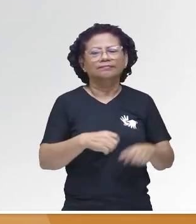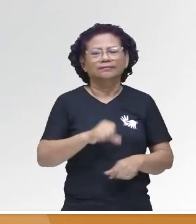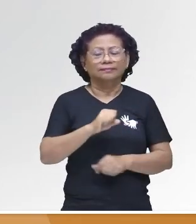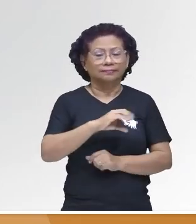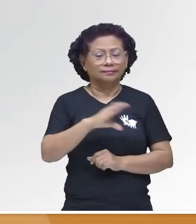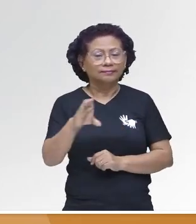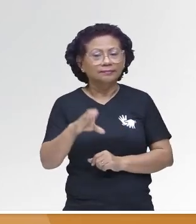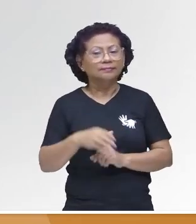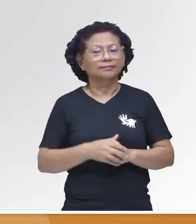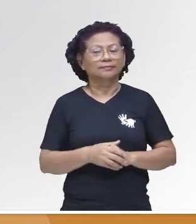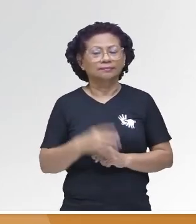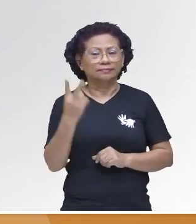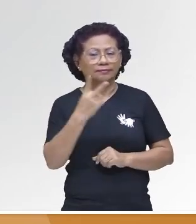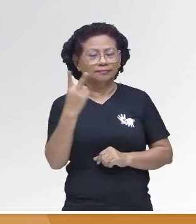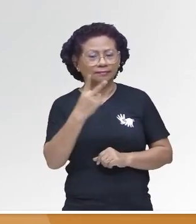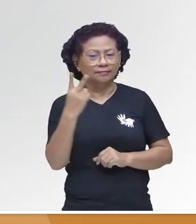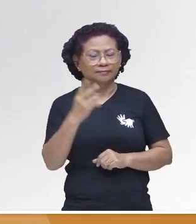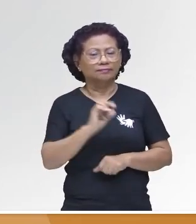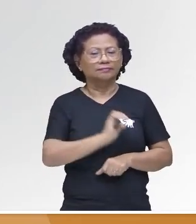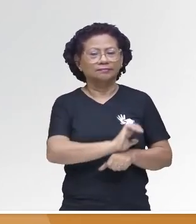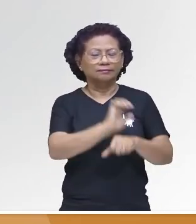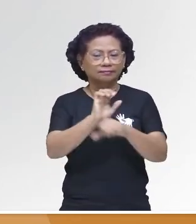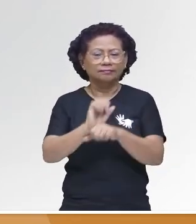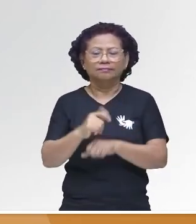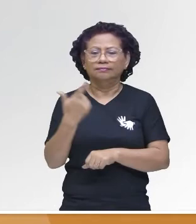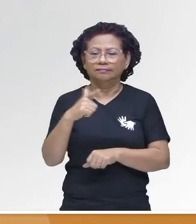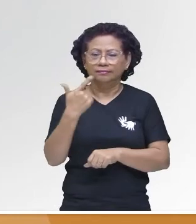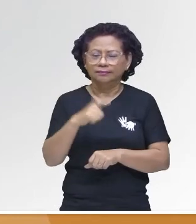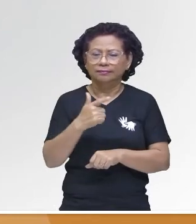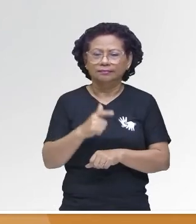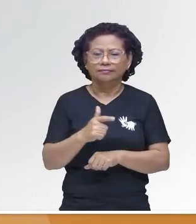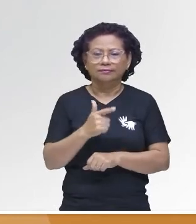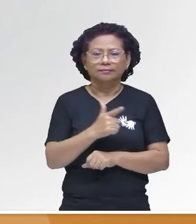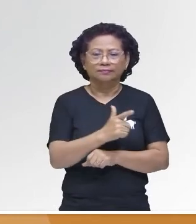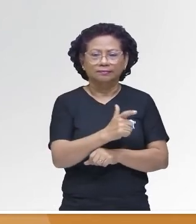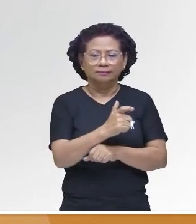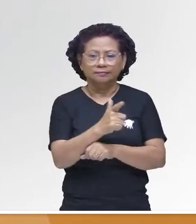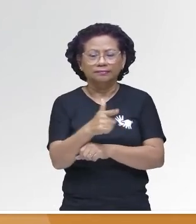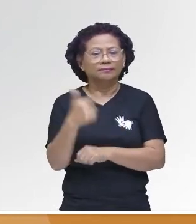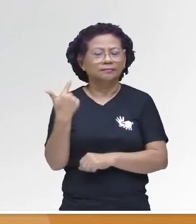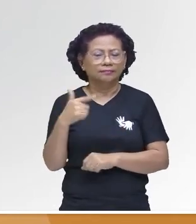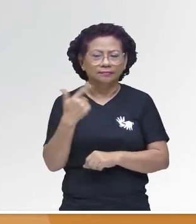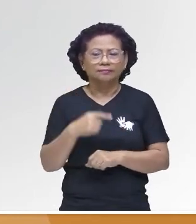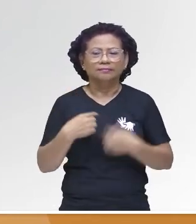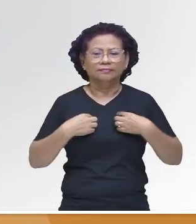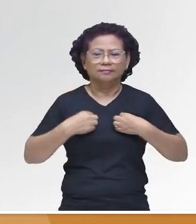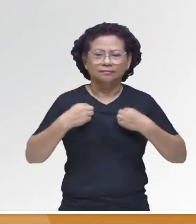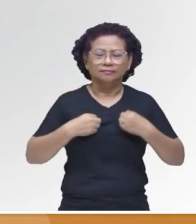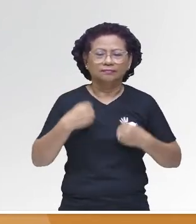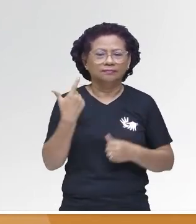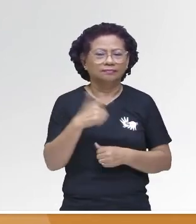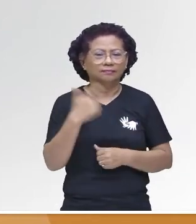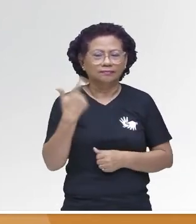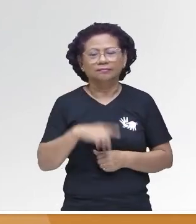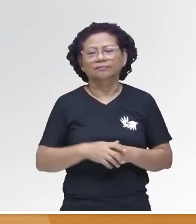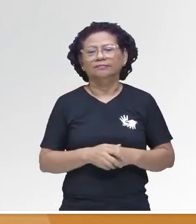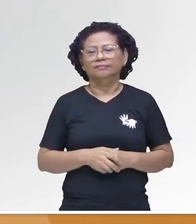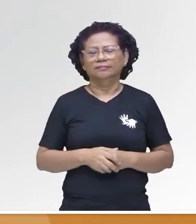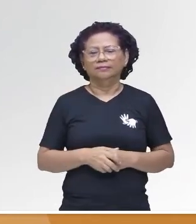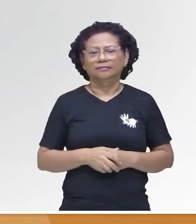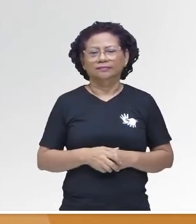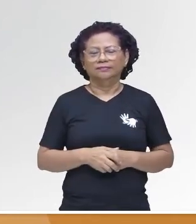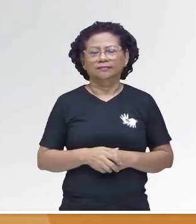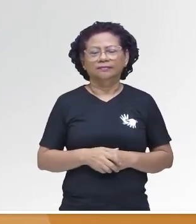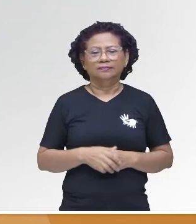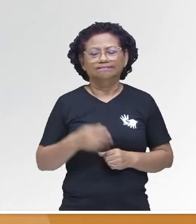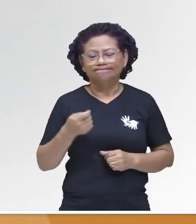estava mal abastecido de armas e também de víveres e também de equipamentos, né, a questão logística era muito